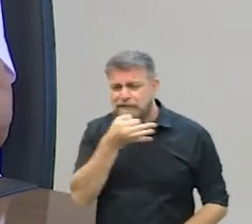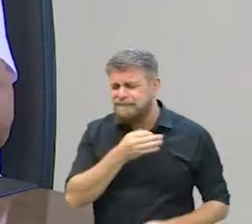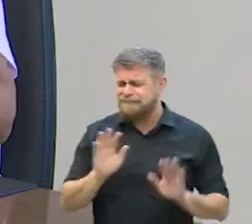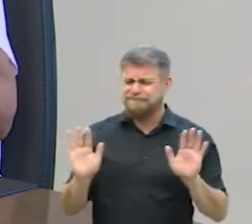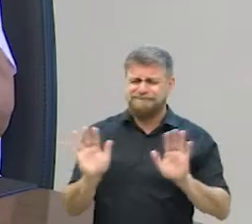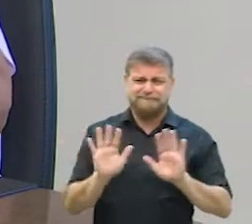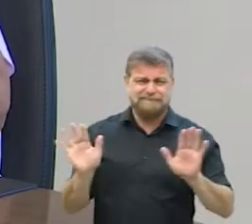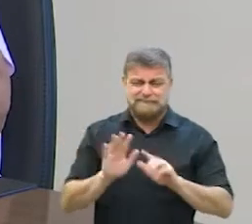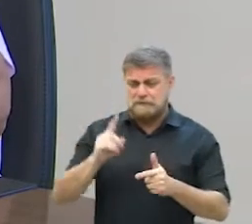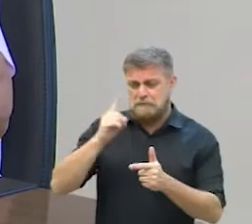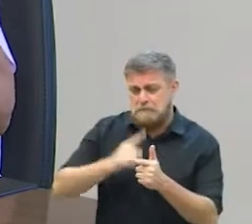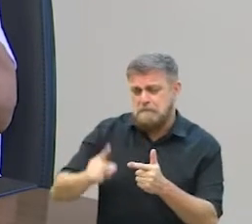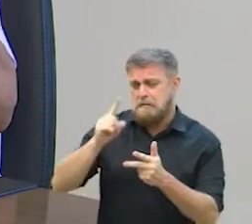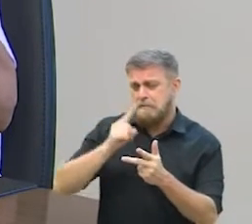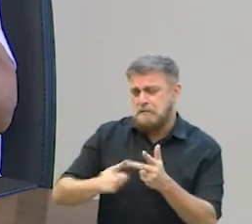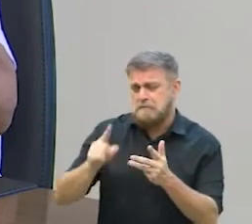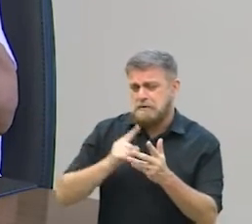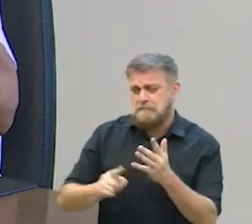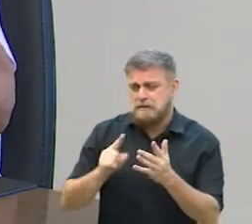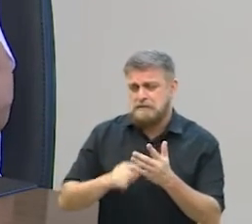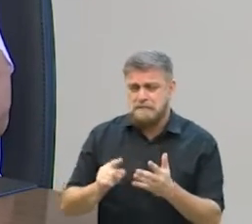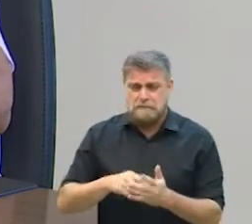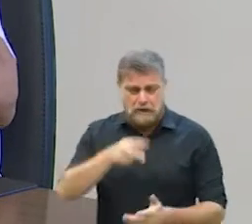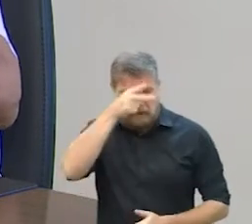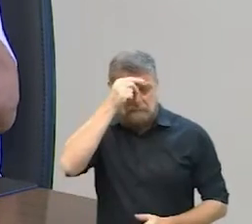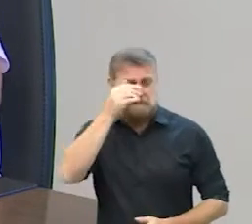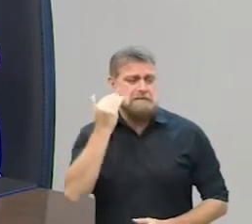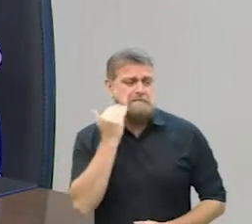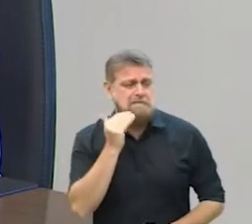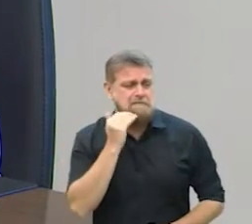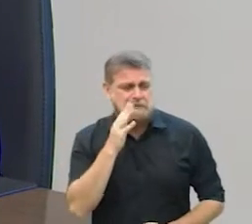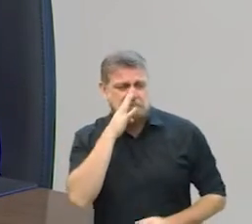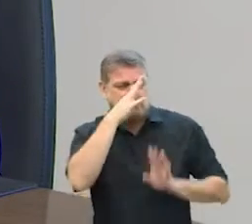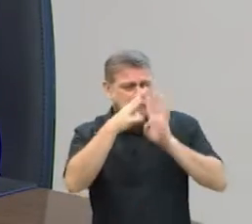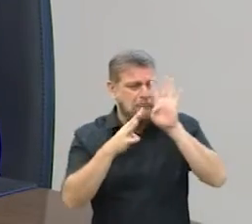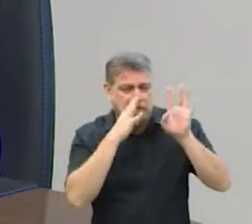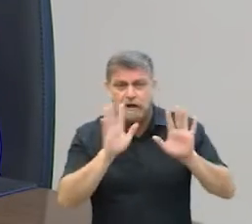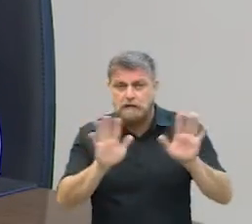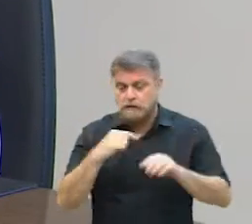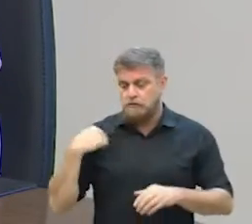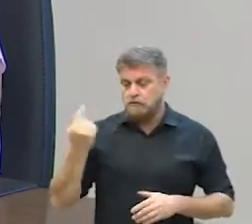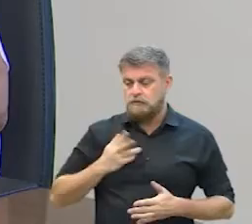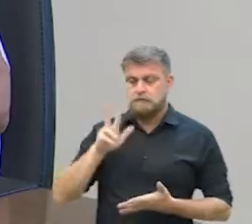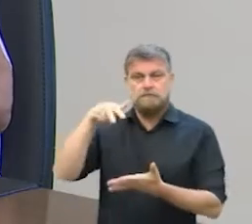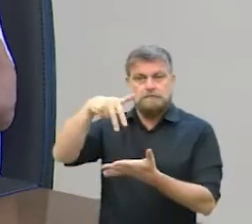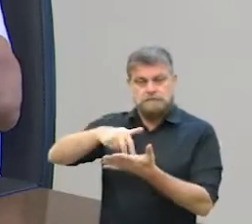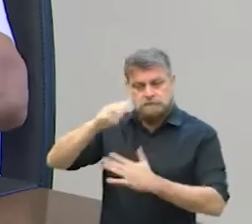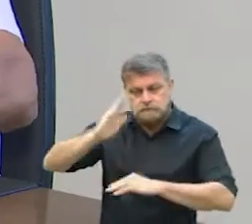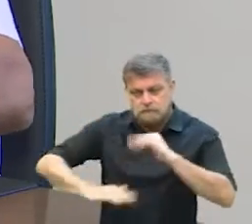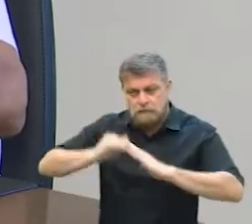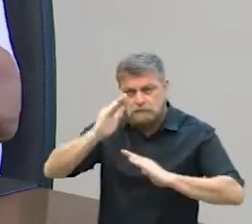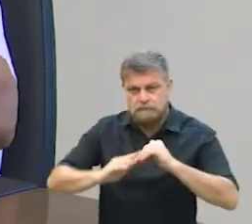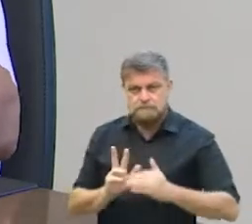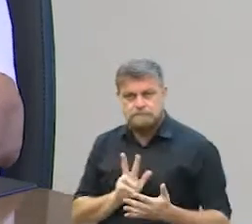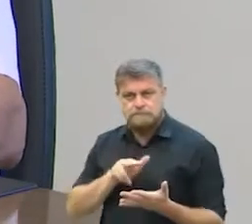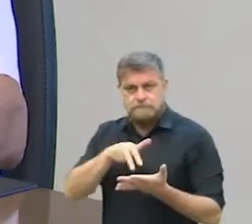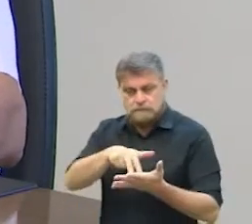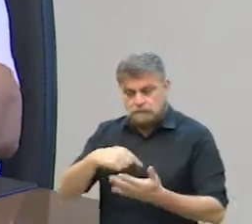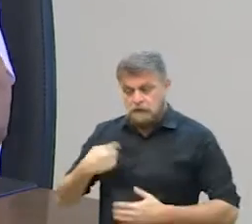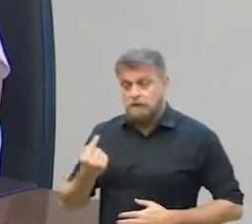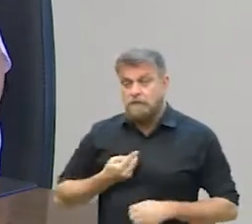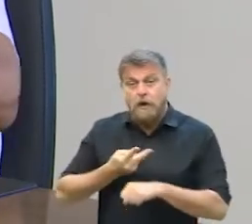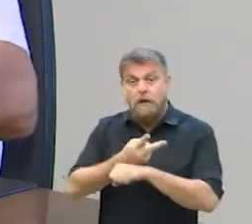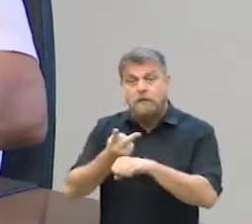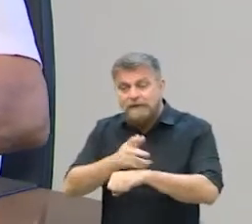só aqui debatendo os problemas e os defeitos que tem o Executivo. Eu disse que a gente ia ser